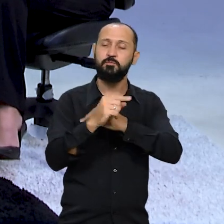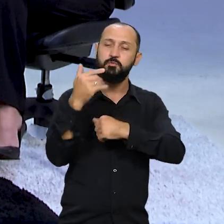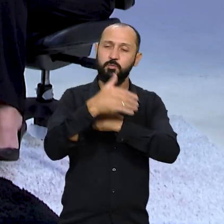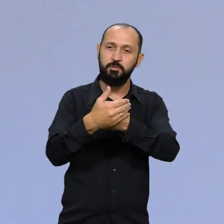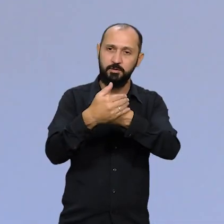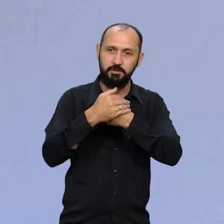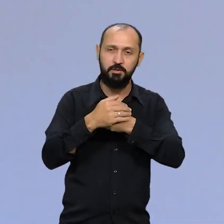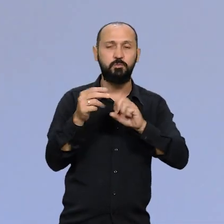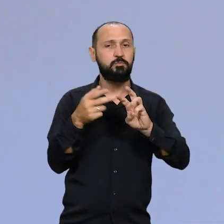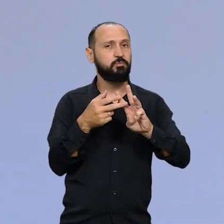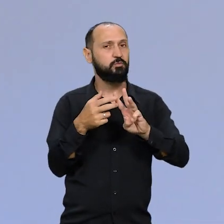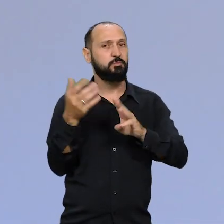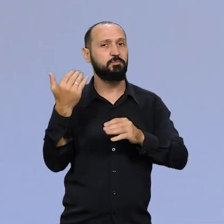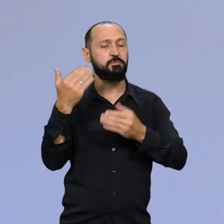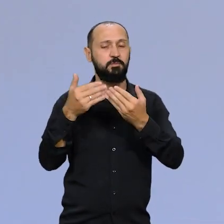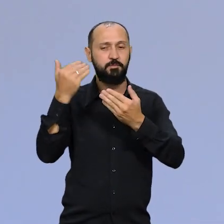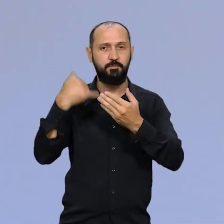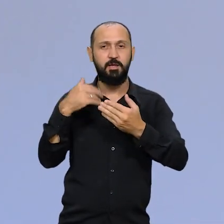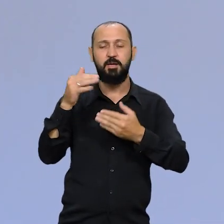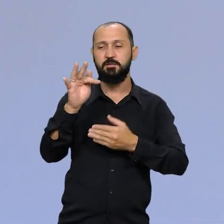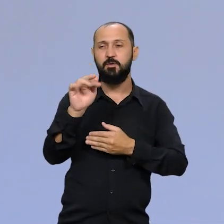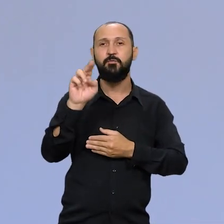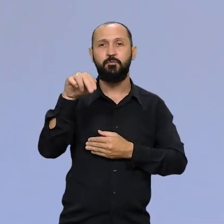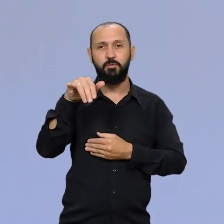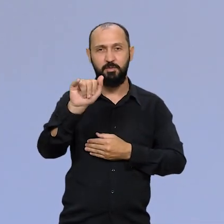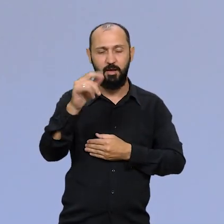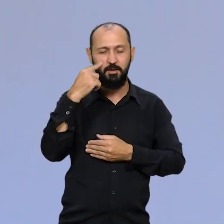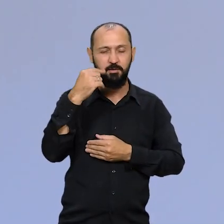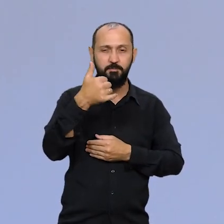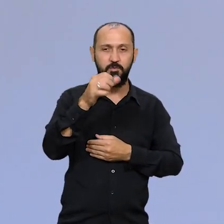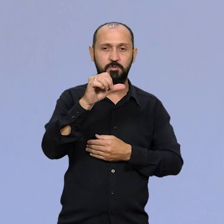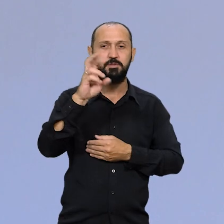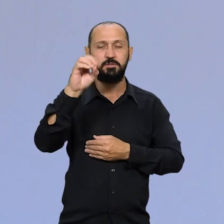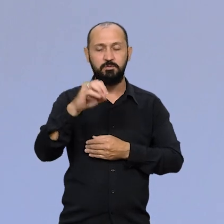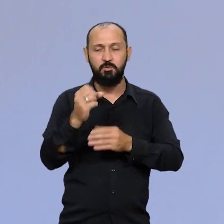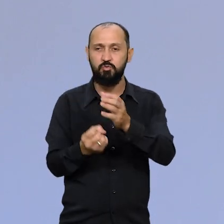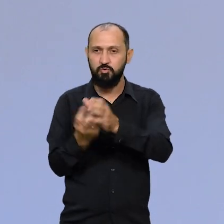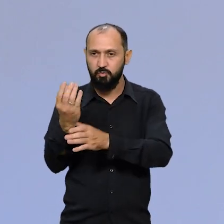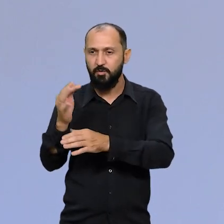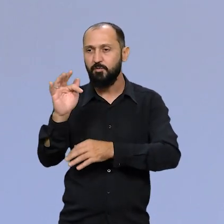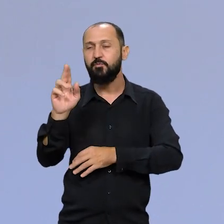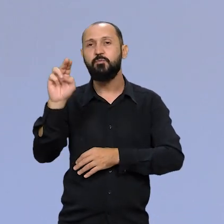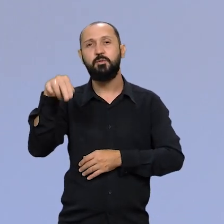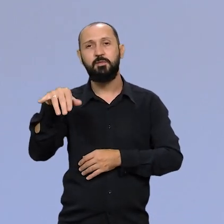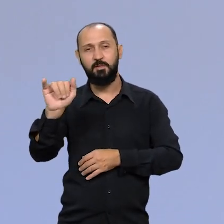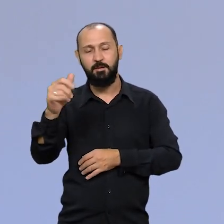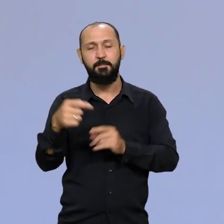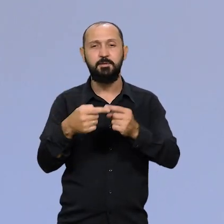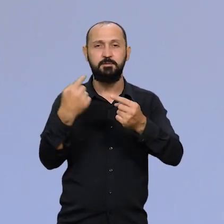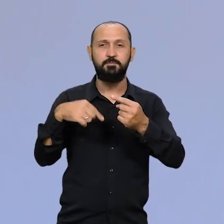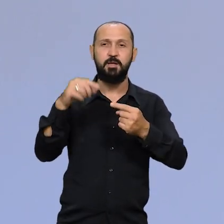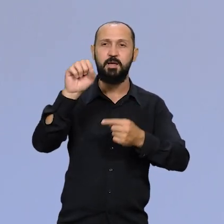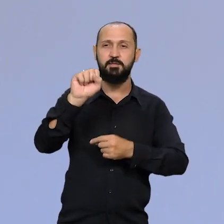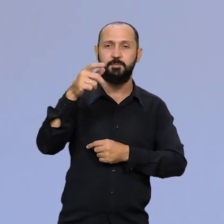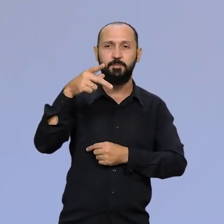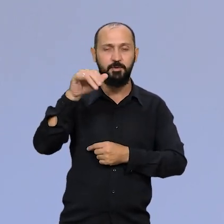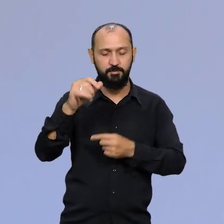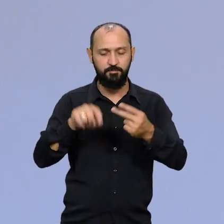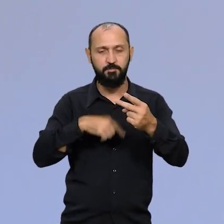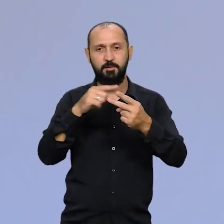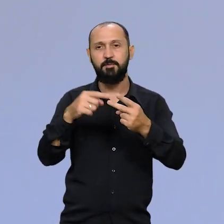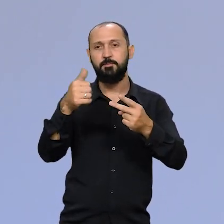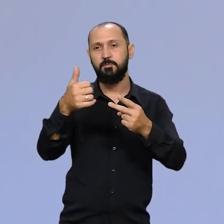e tem ali um questionamento sobre um determinado rio, se ele estava mais para cá ou mais para lá. E entende-se que ele